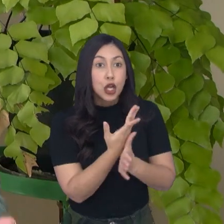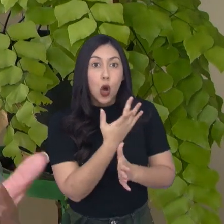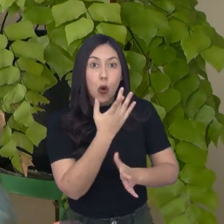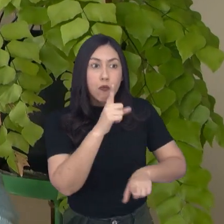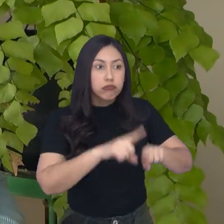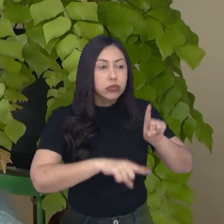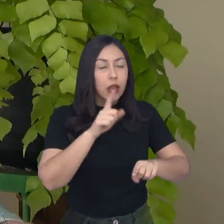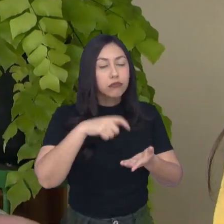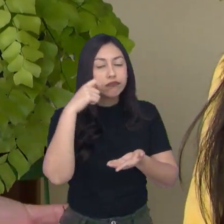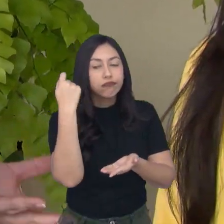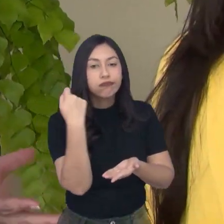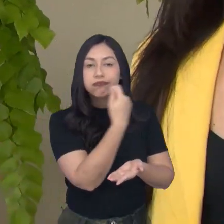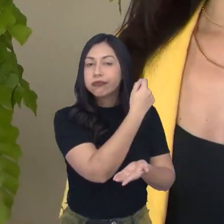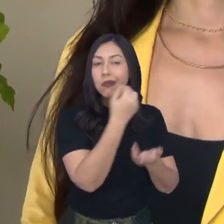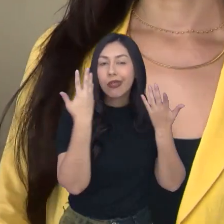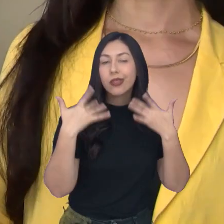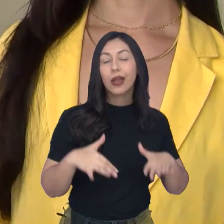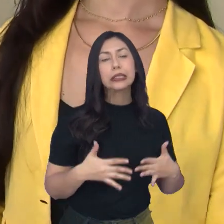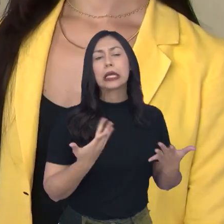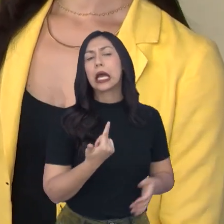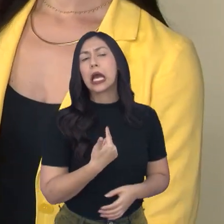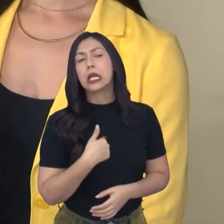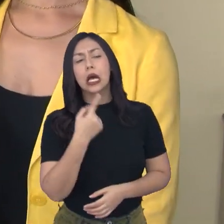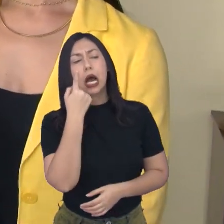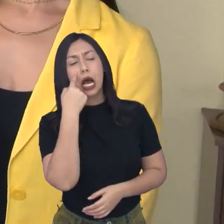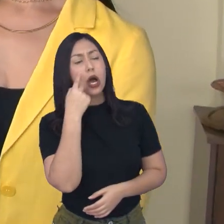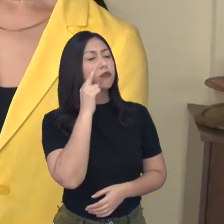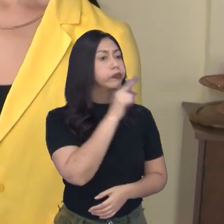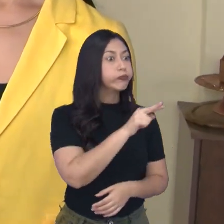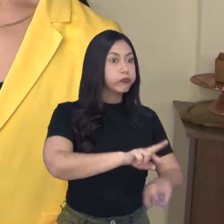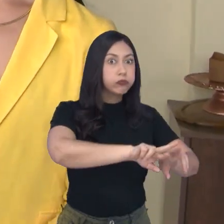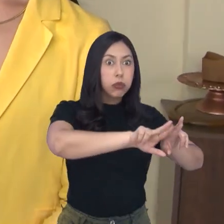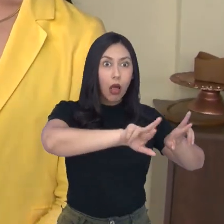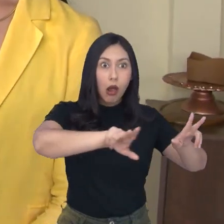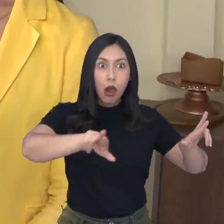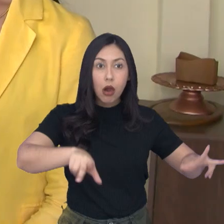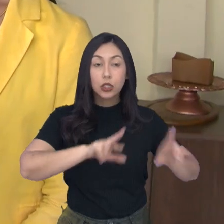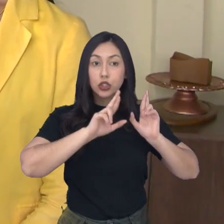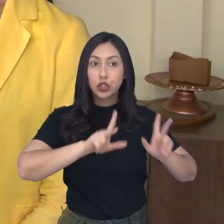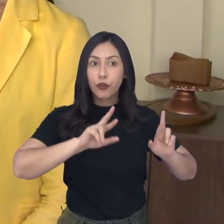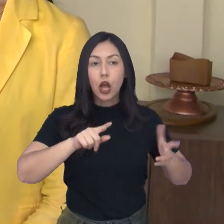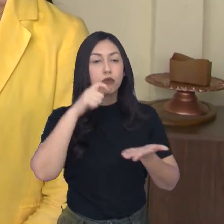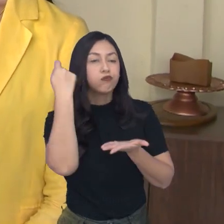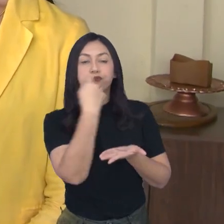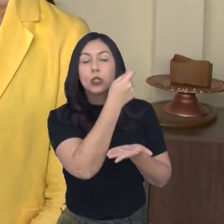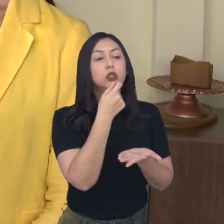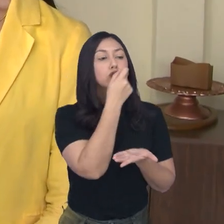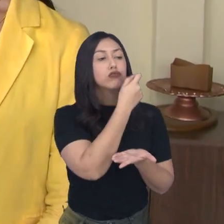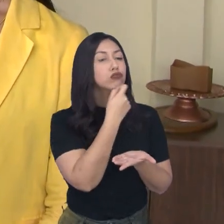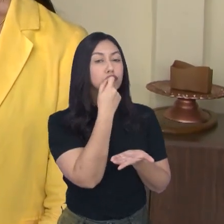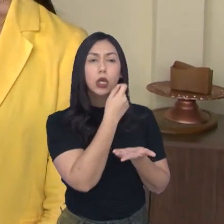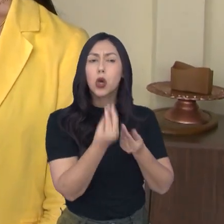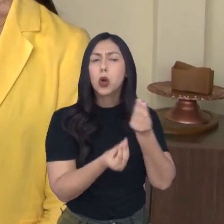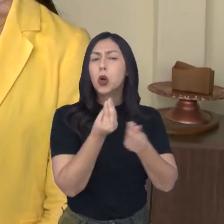naturais. Sobre isso ela vai falar com a gente. Ju, tava vendo aqui seus produtos, muita coisa diferente, né? Tem blush, tem batom. Como que foi